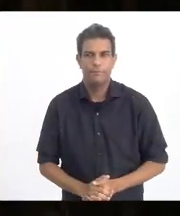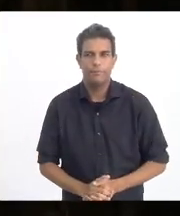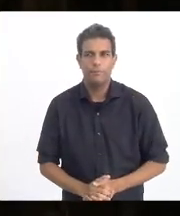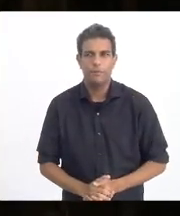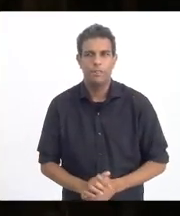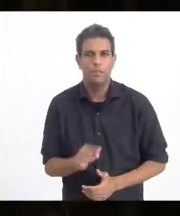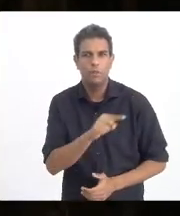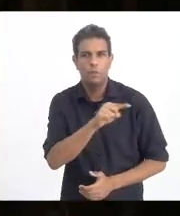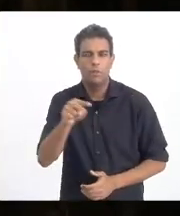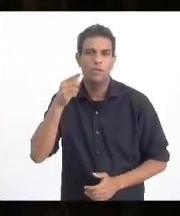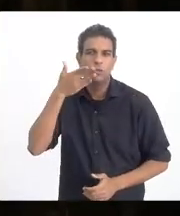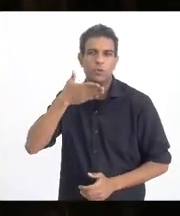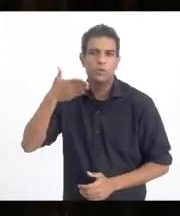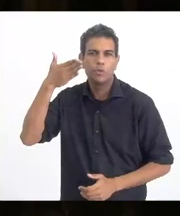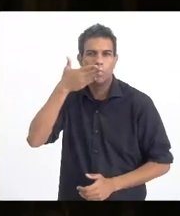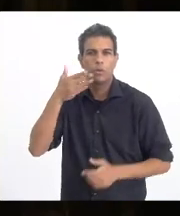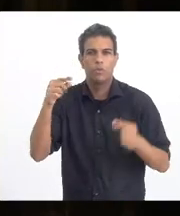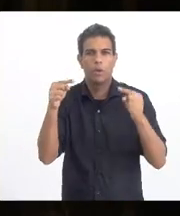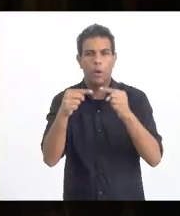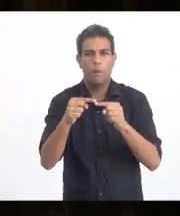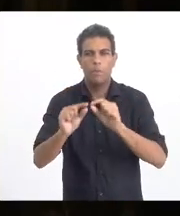o seu discurso aqui,